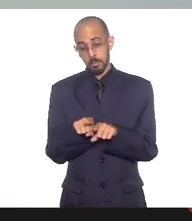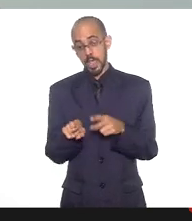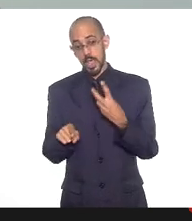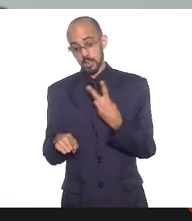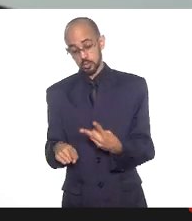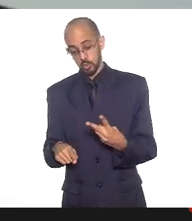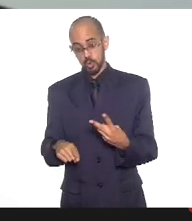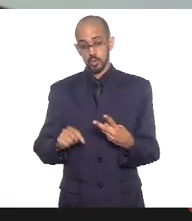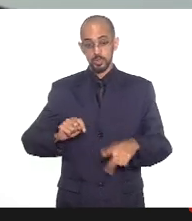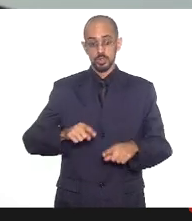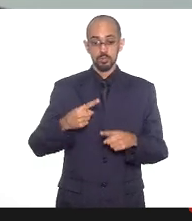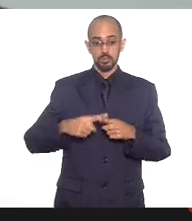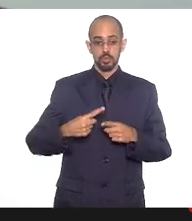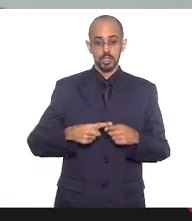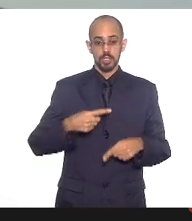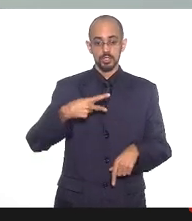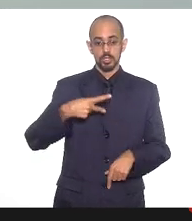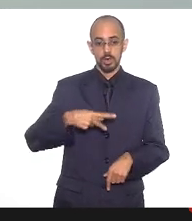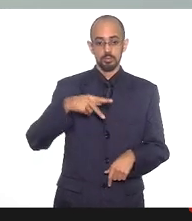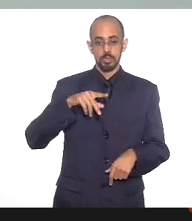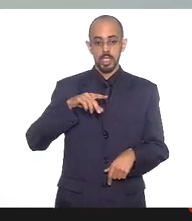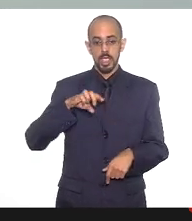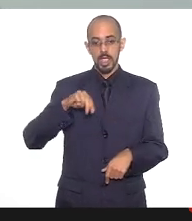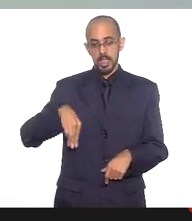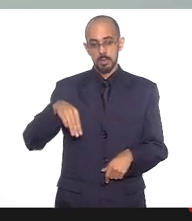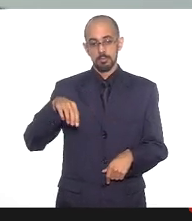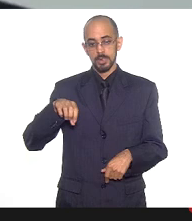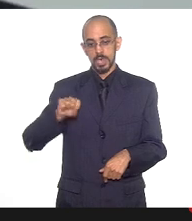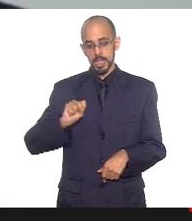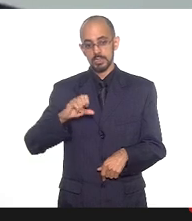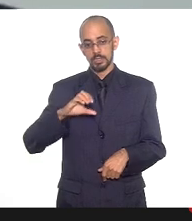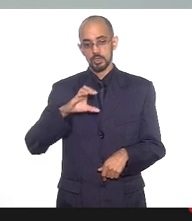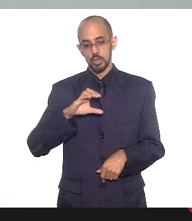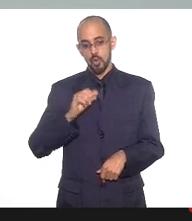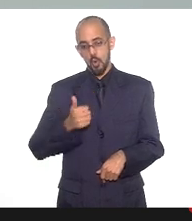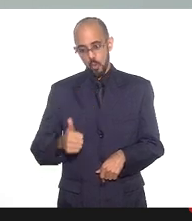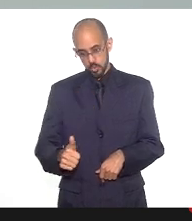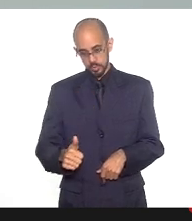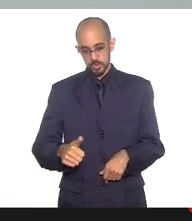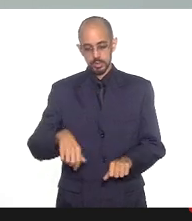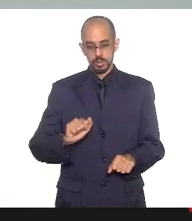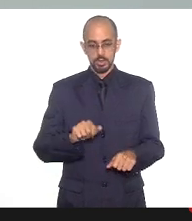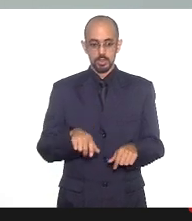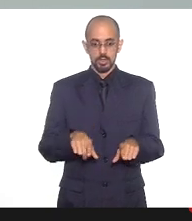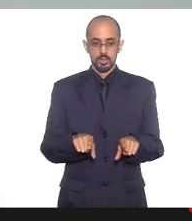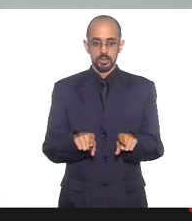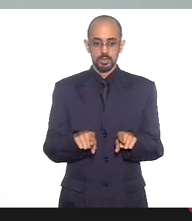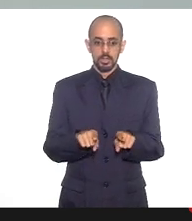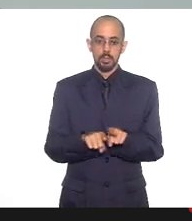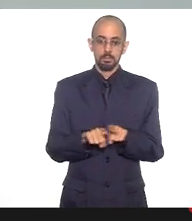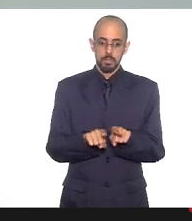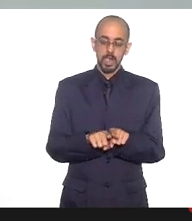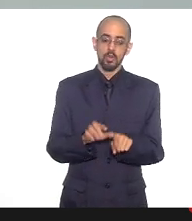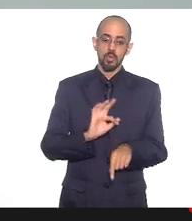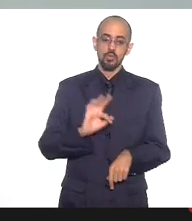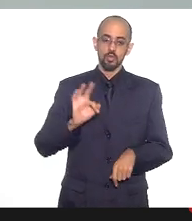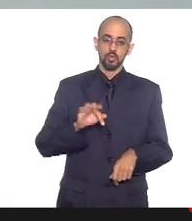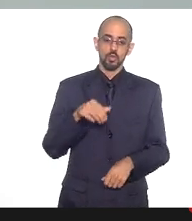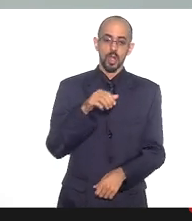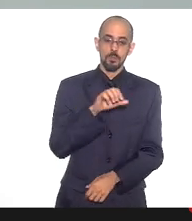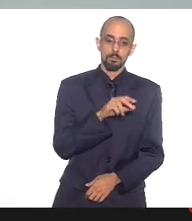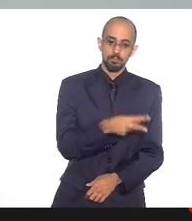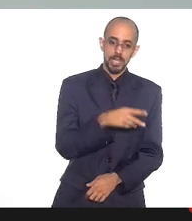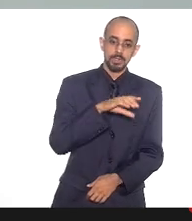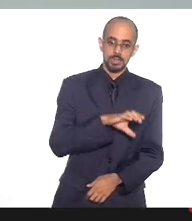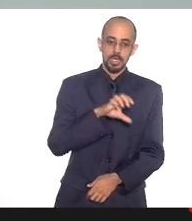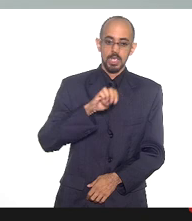estarmos no BMS-11, assim como a Shell, e futuramente no próprio BMS-11A também. Mas, sim,